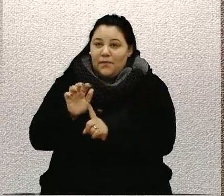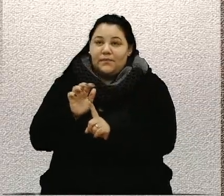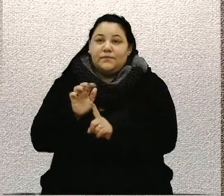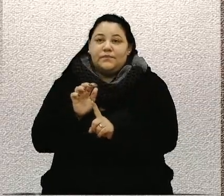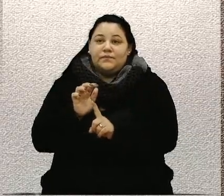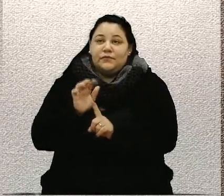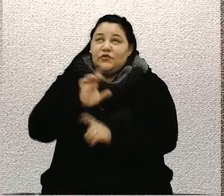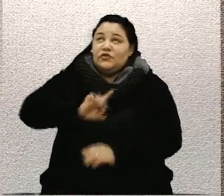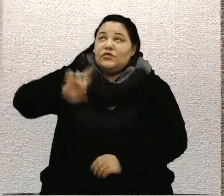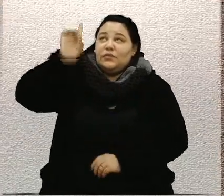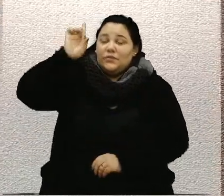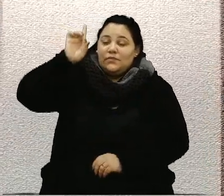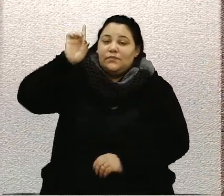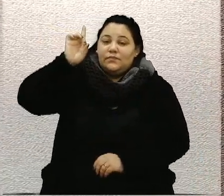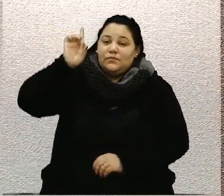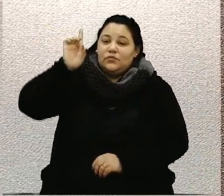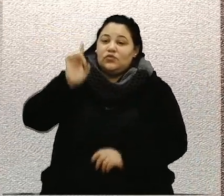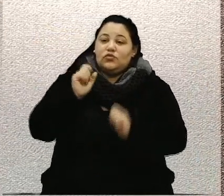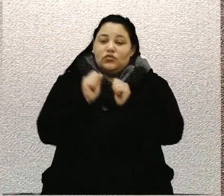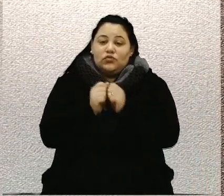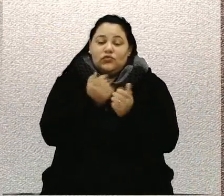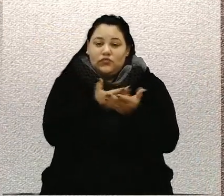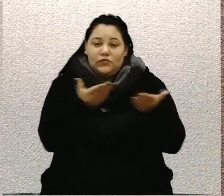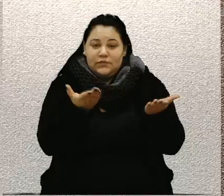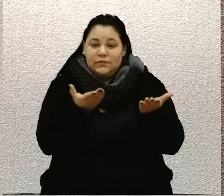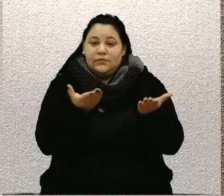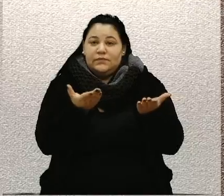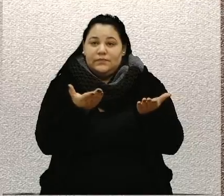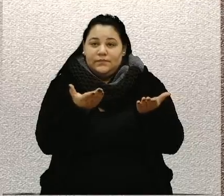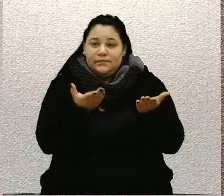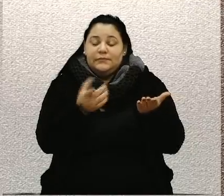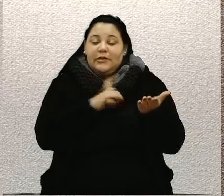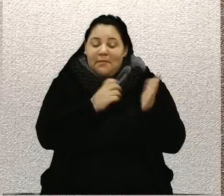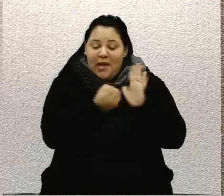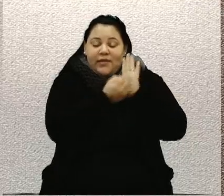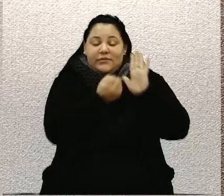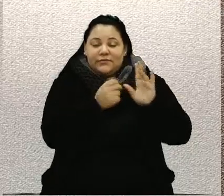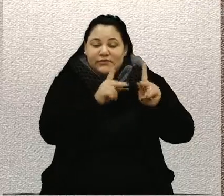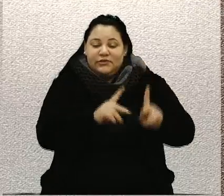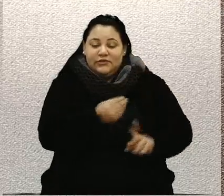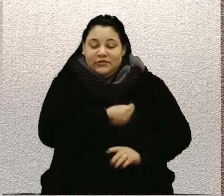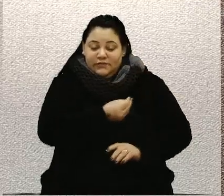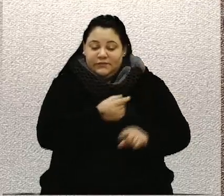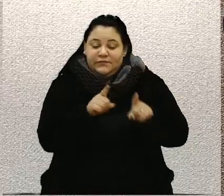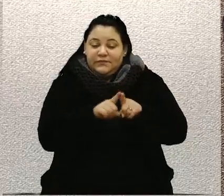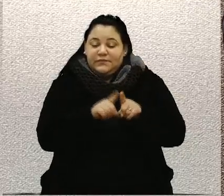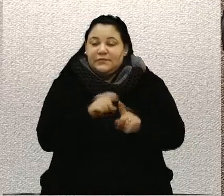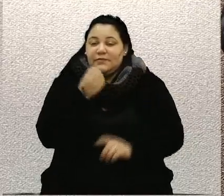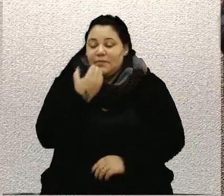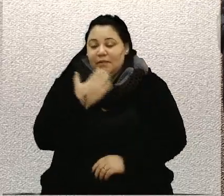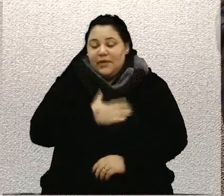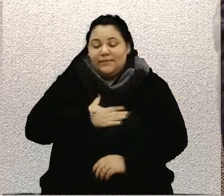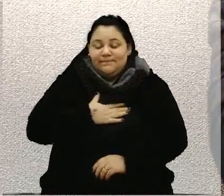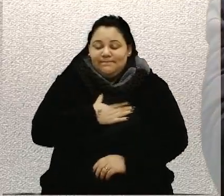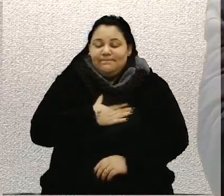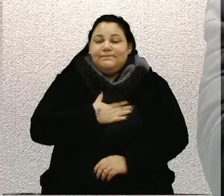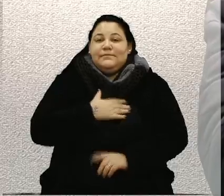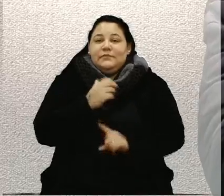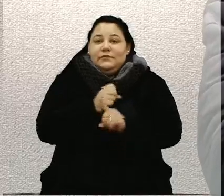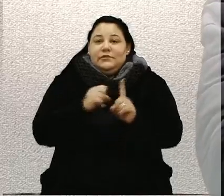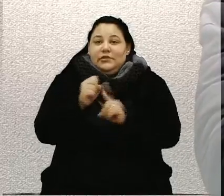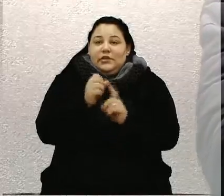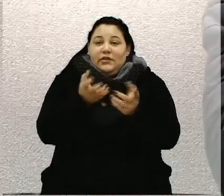de Deus, que através de vocês vem atingindo essas pessoas e fazendo um bem à sociedade. Eu quero